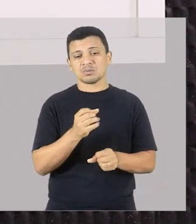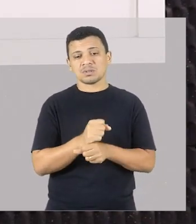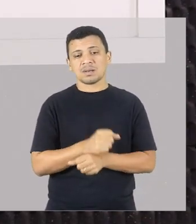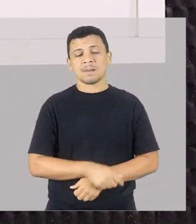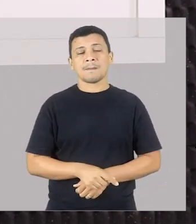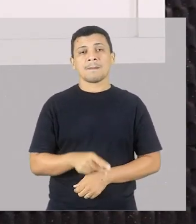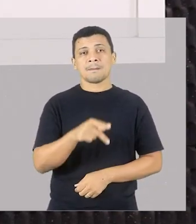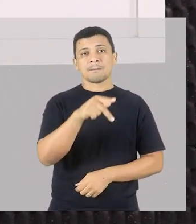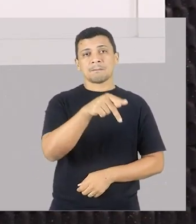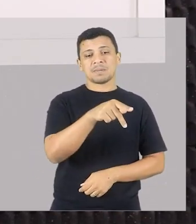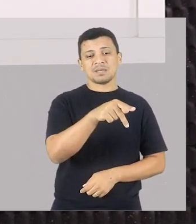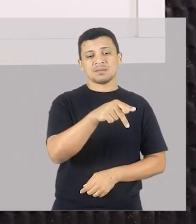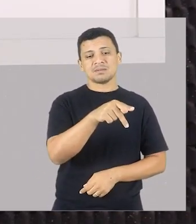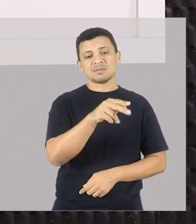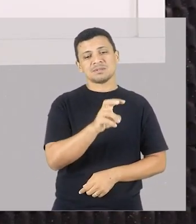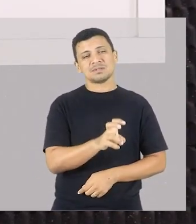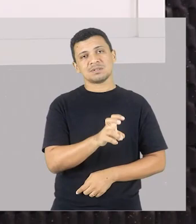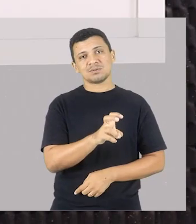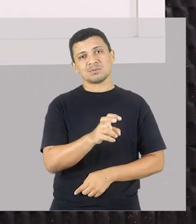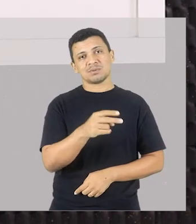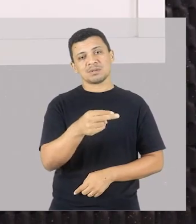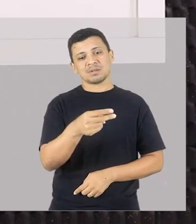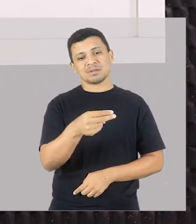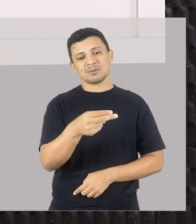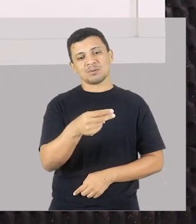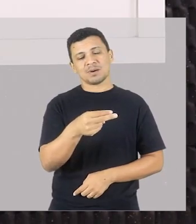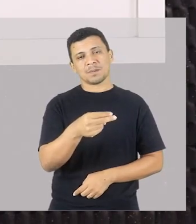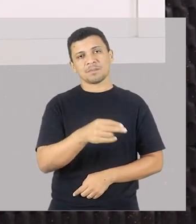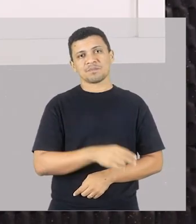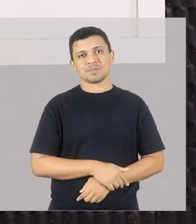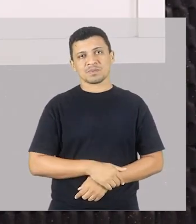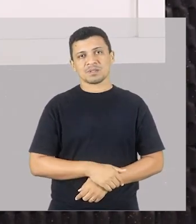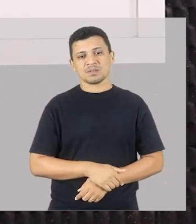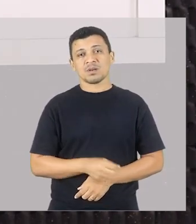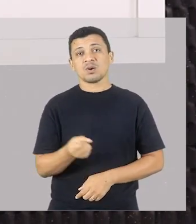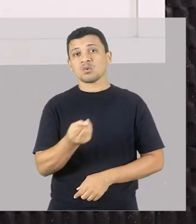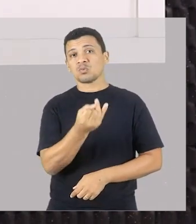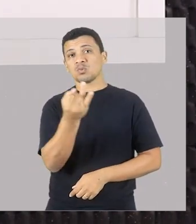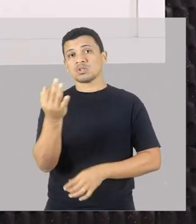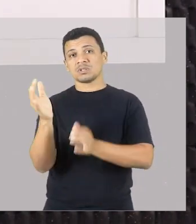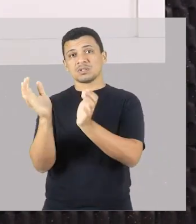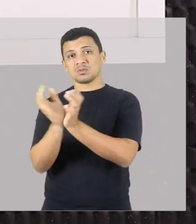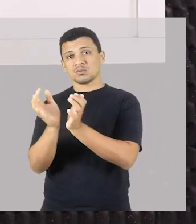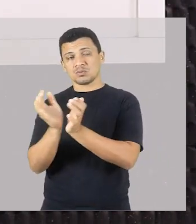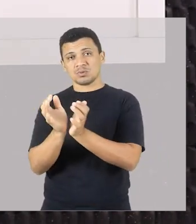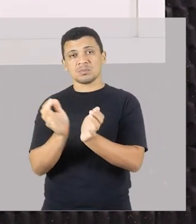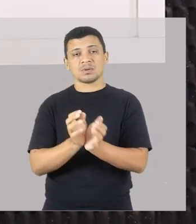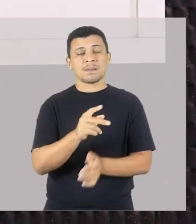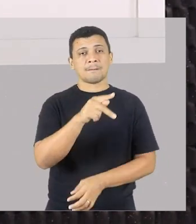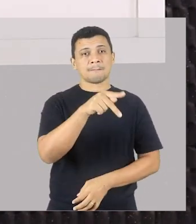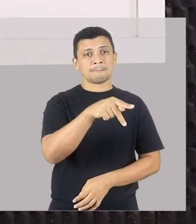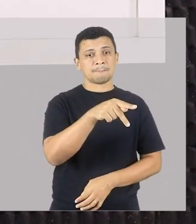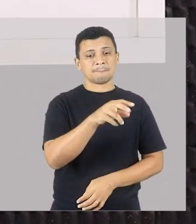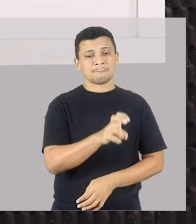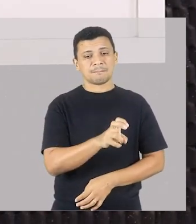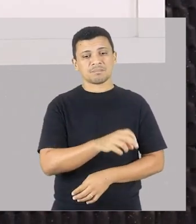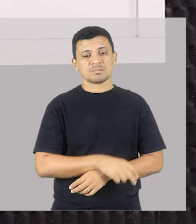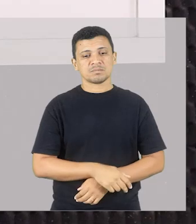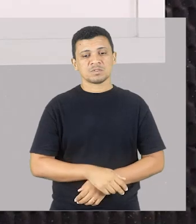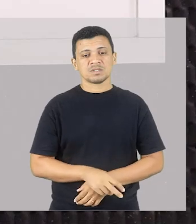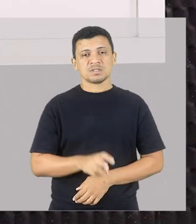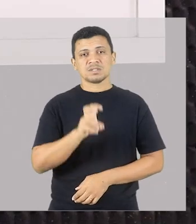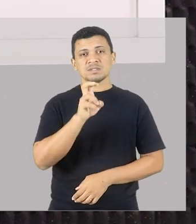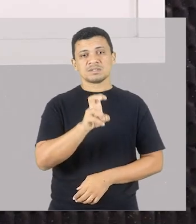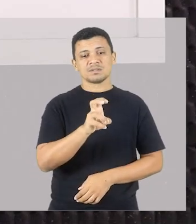de 5 elementos. Tá? Quantidade de grupos você calcula para permutação de 5 elementos. Ou seja, isso aqui é o